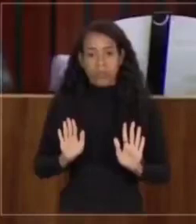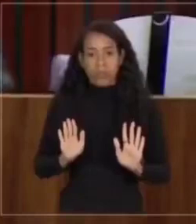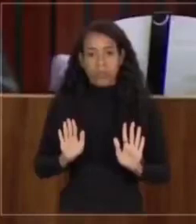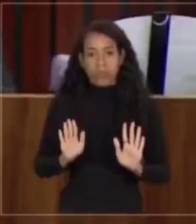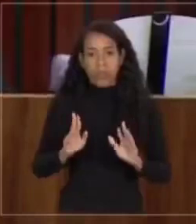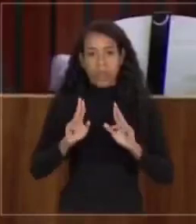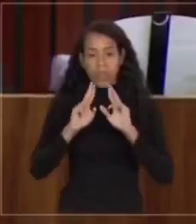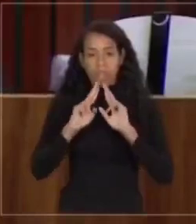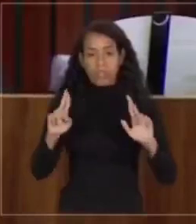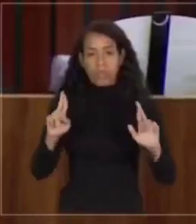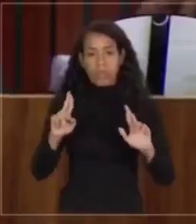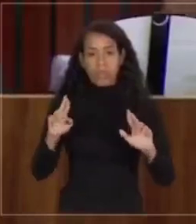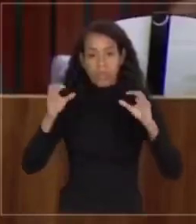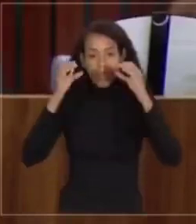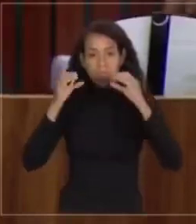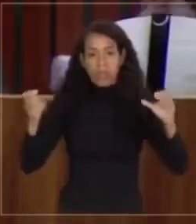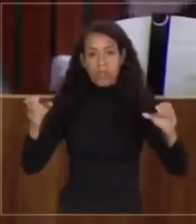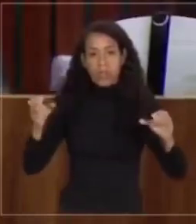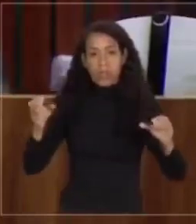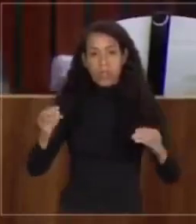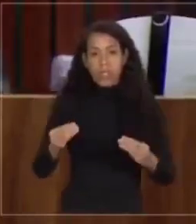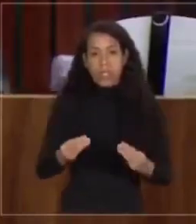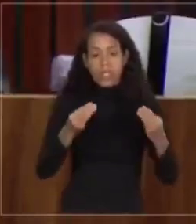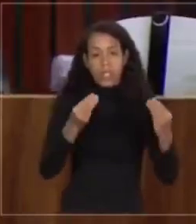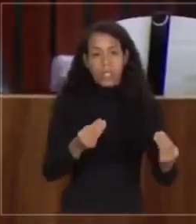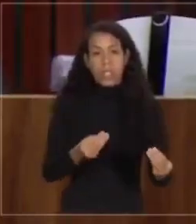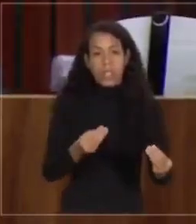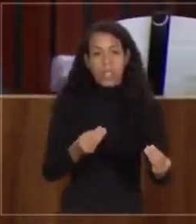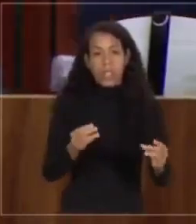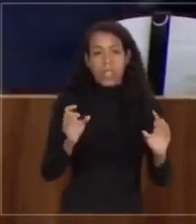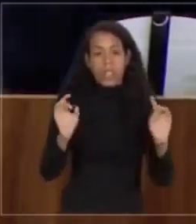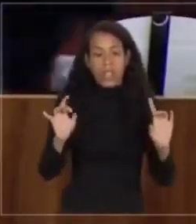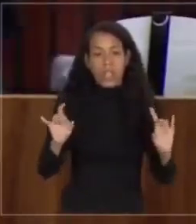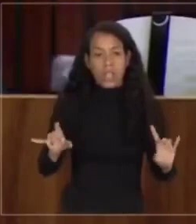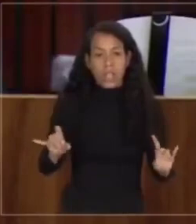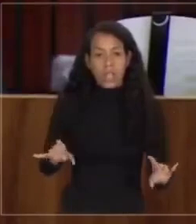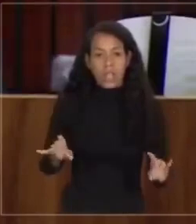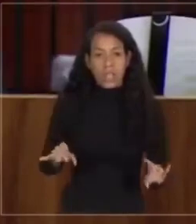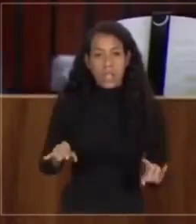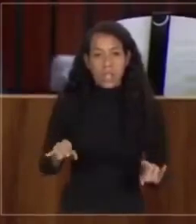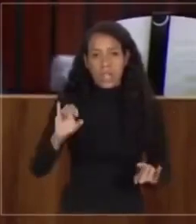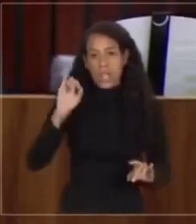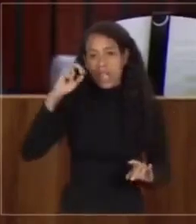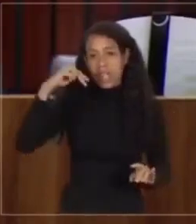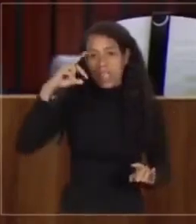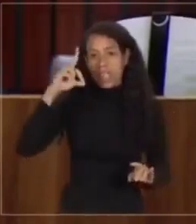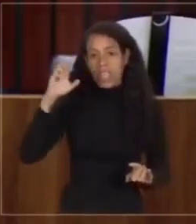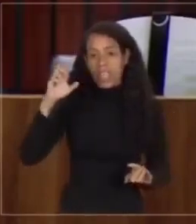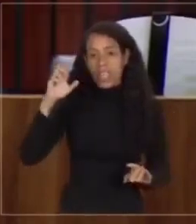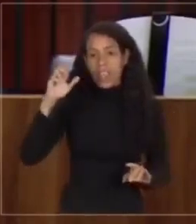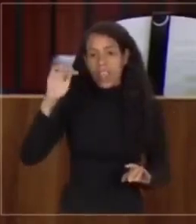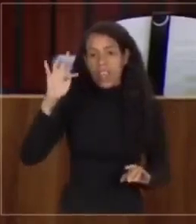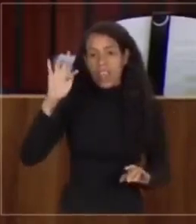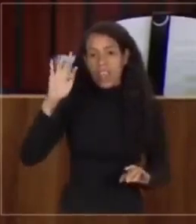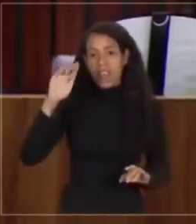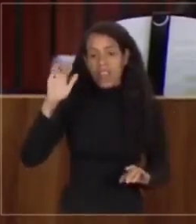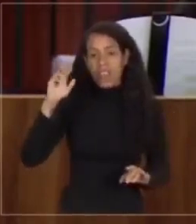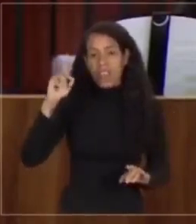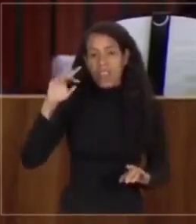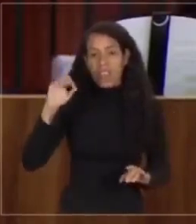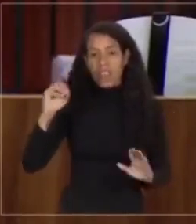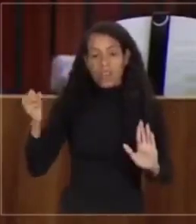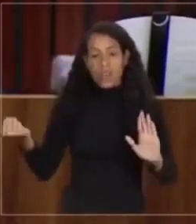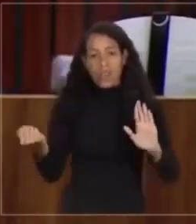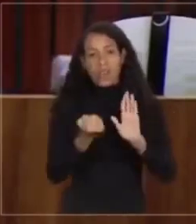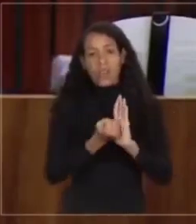Proclamo o resultado. O tribunal, por unanimidade, deu provimento aos recursos ordinários para indeferir o registro de candidatura